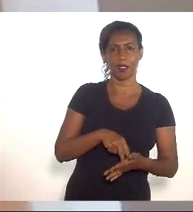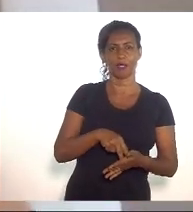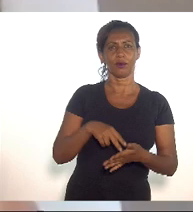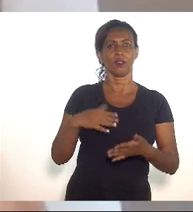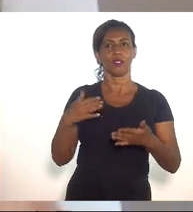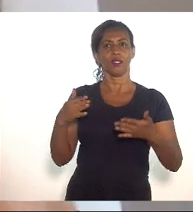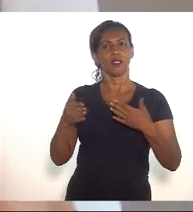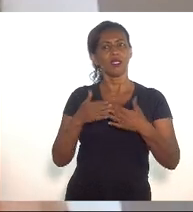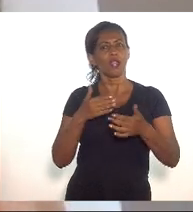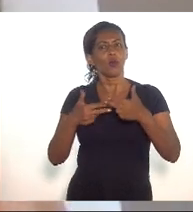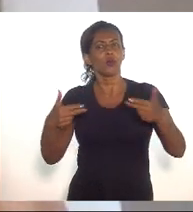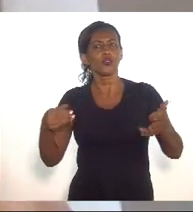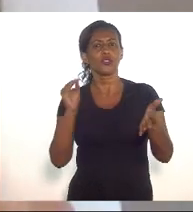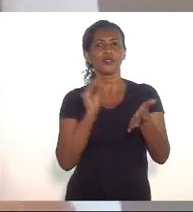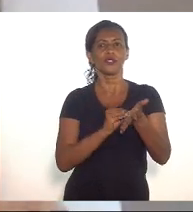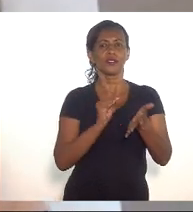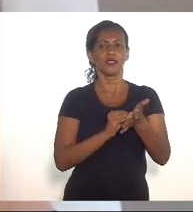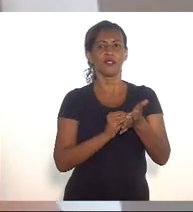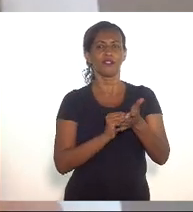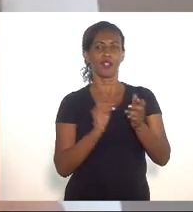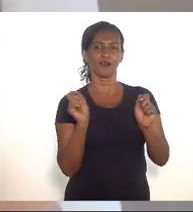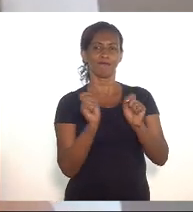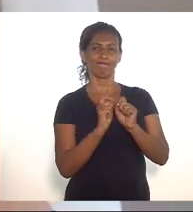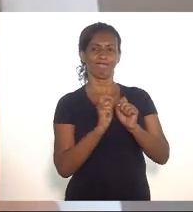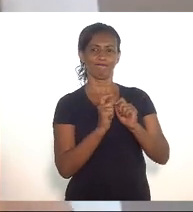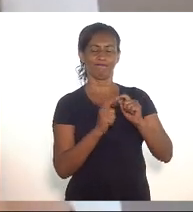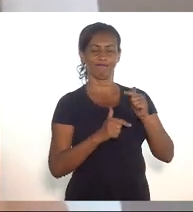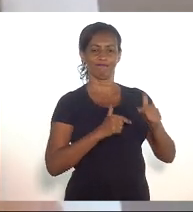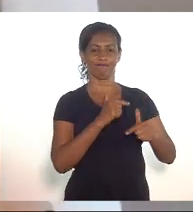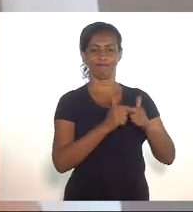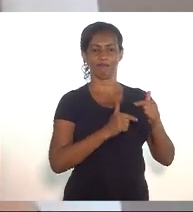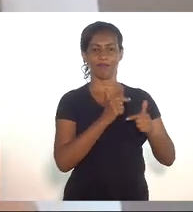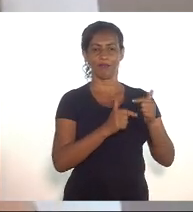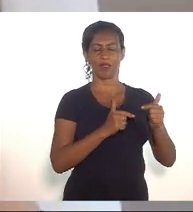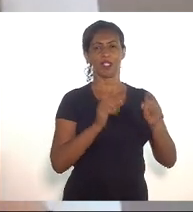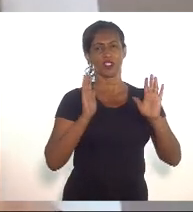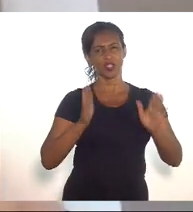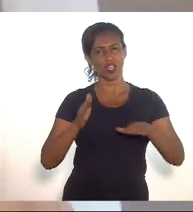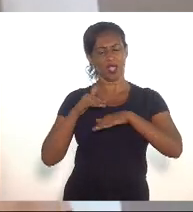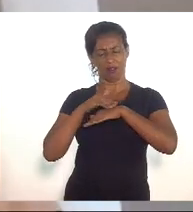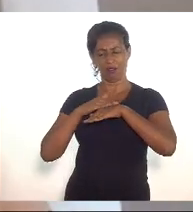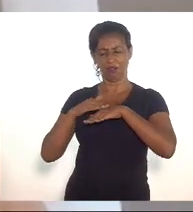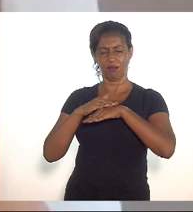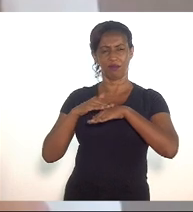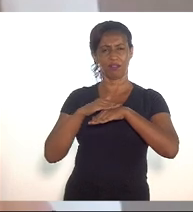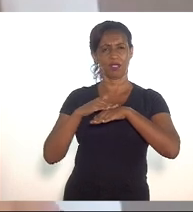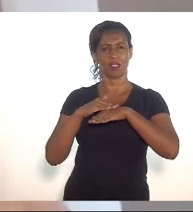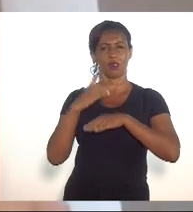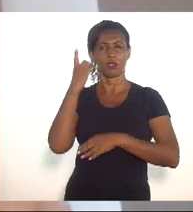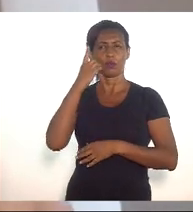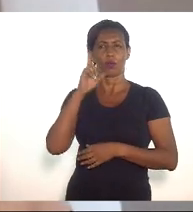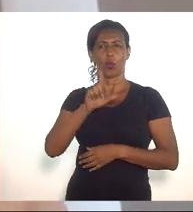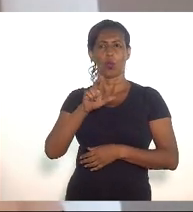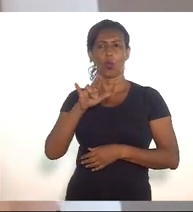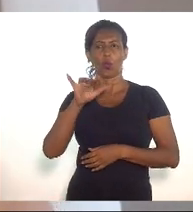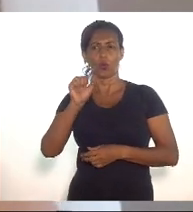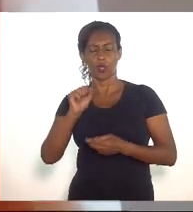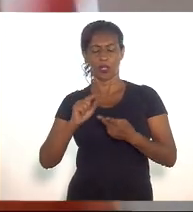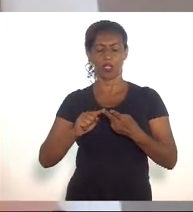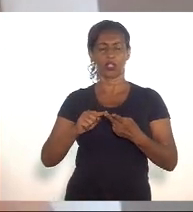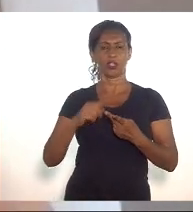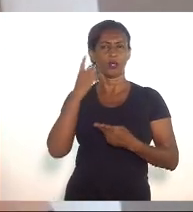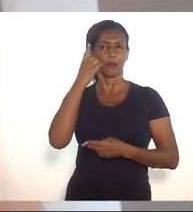não conseguiu construir. E é uma coisa que eu venho conversando muito com o deputado Luiz Paulo, com o deputado Márcio